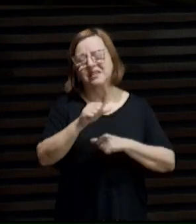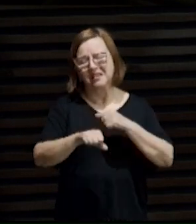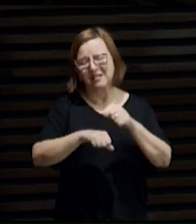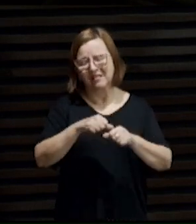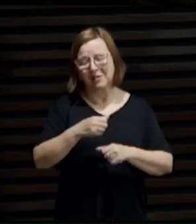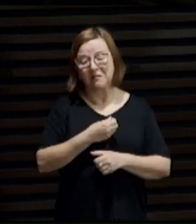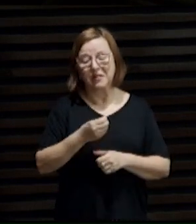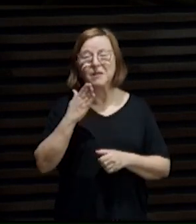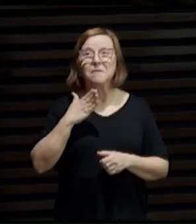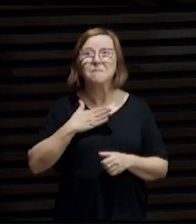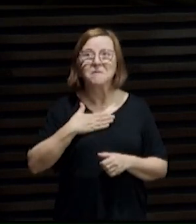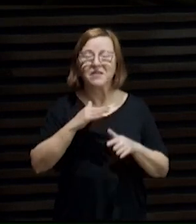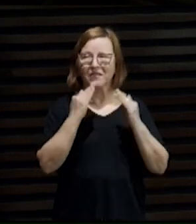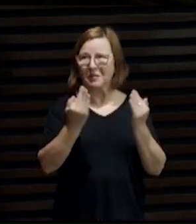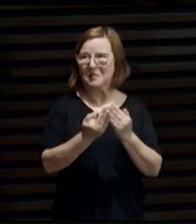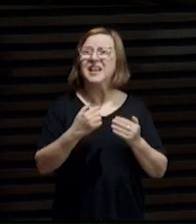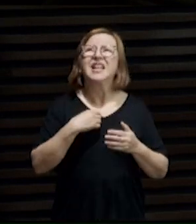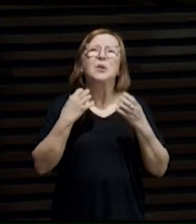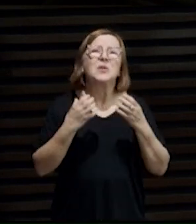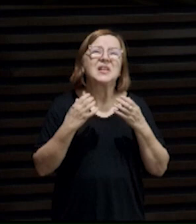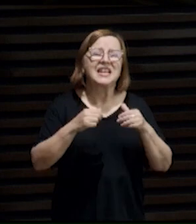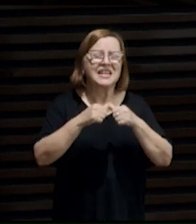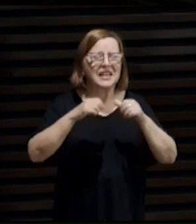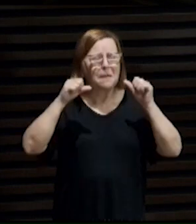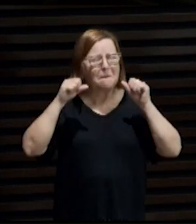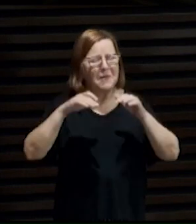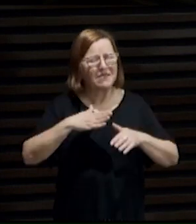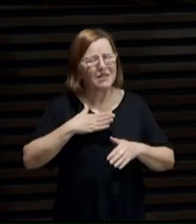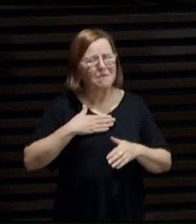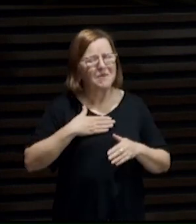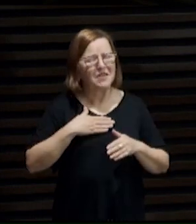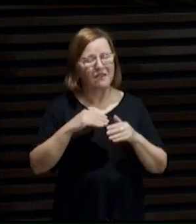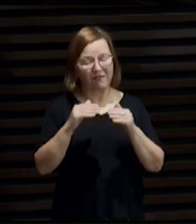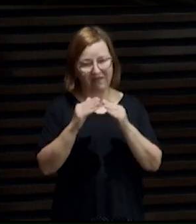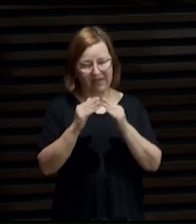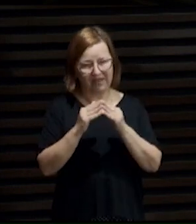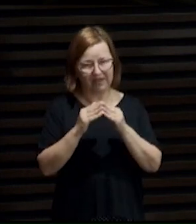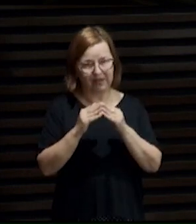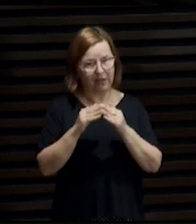esta bênção na minha casa. Não cesse de orar, irmãos, enquanto isso não acontecer.